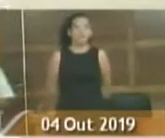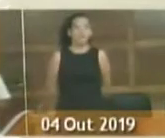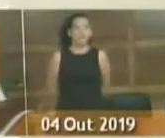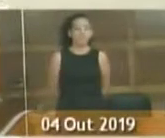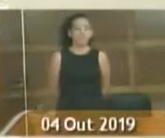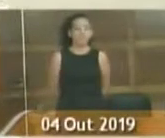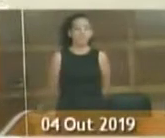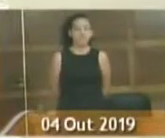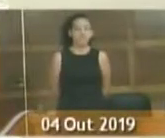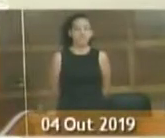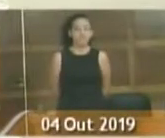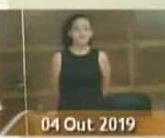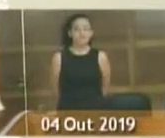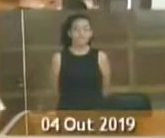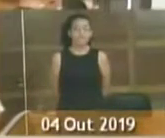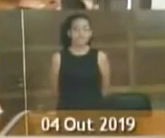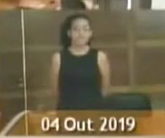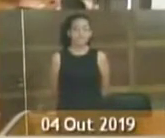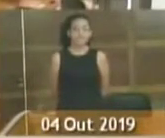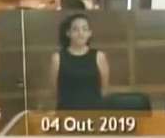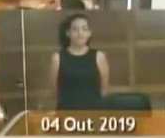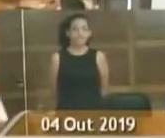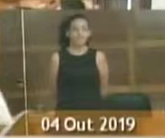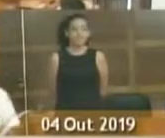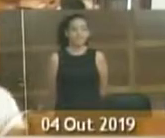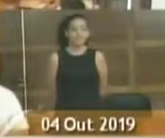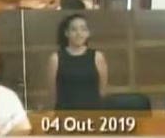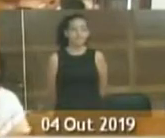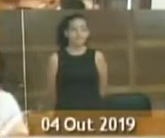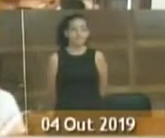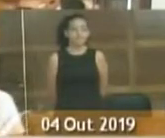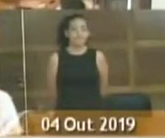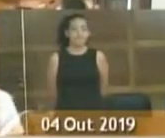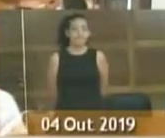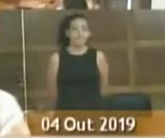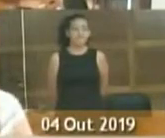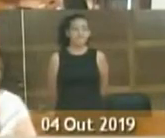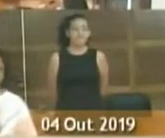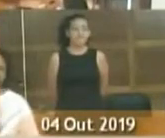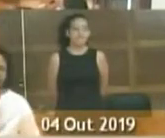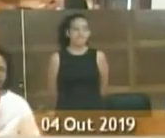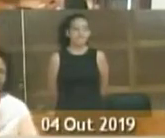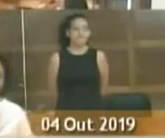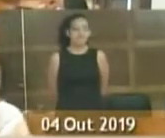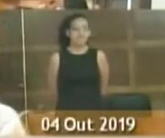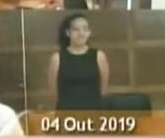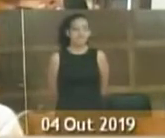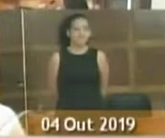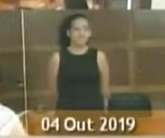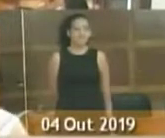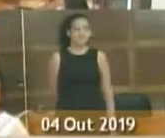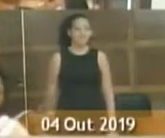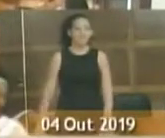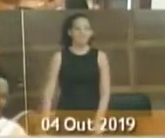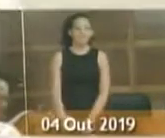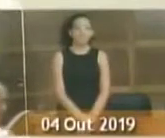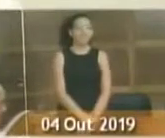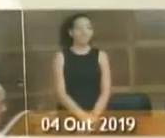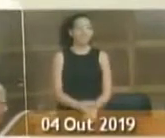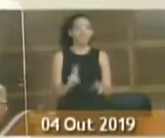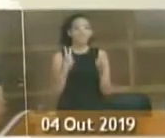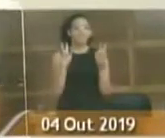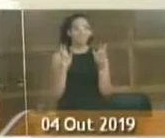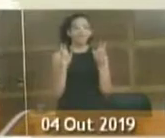Agora preste atenção, que é importante que eu vou falar. O título era Invisível ou